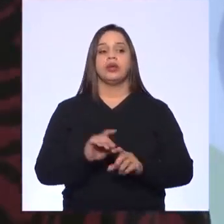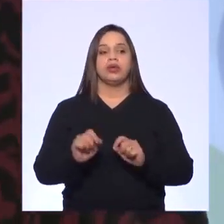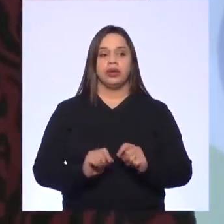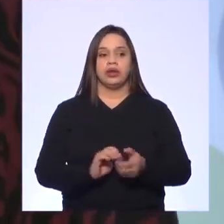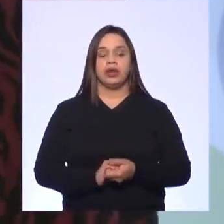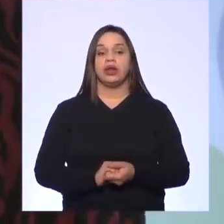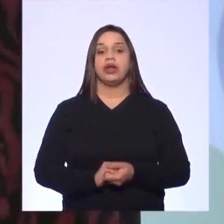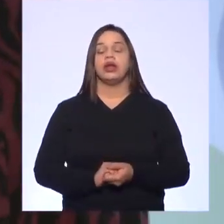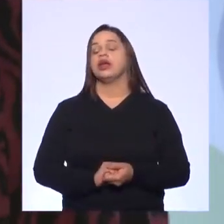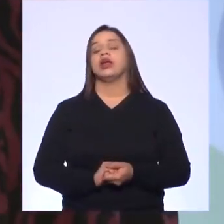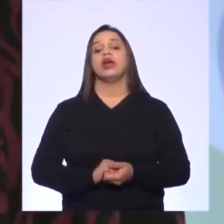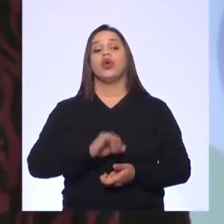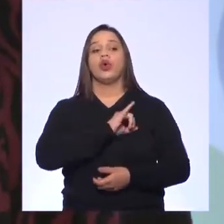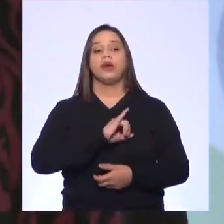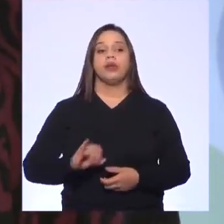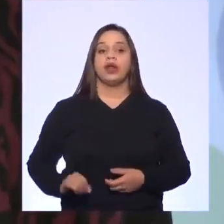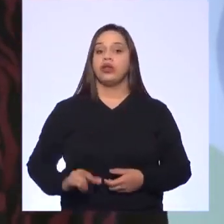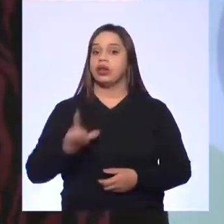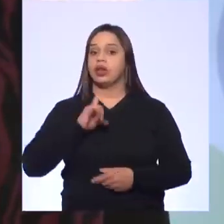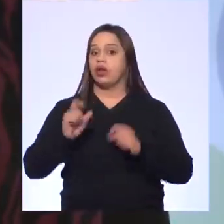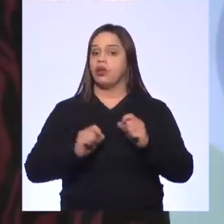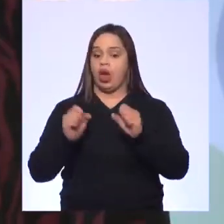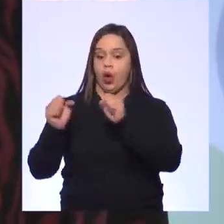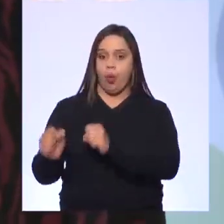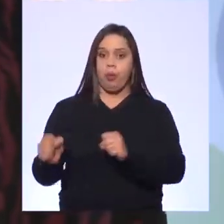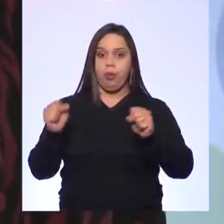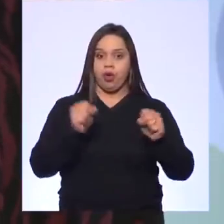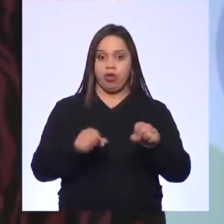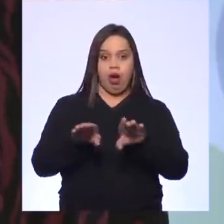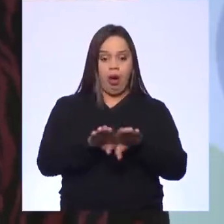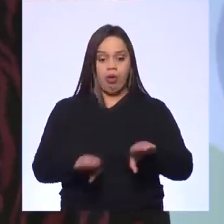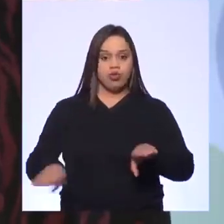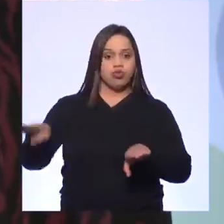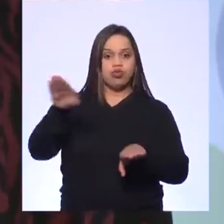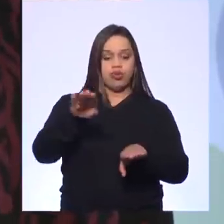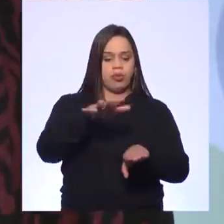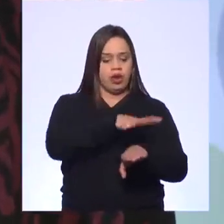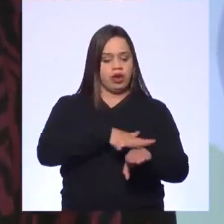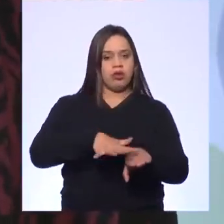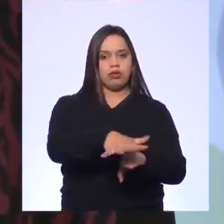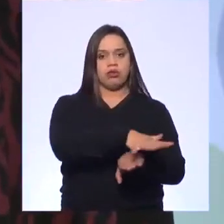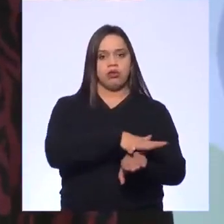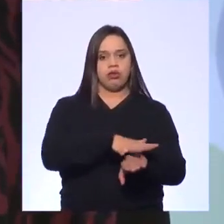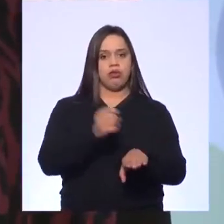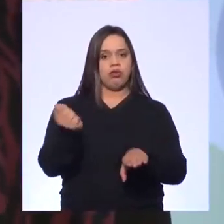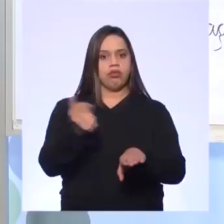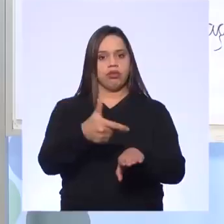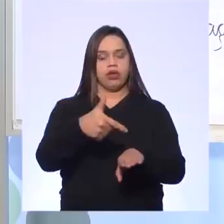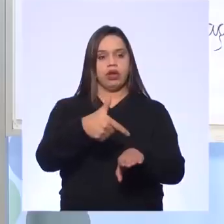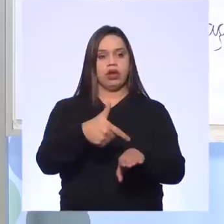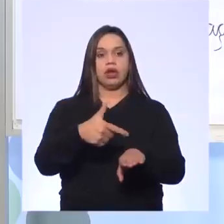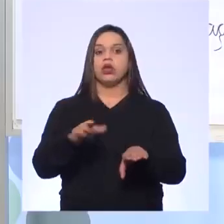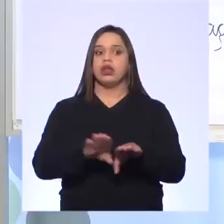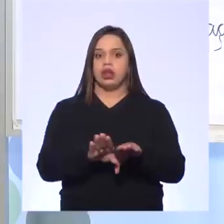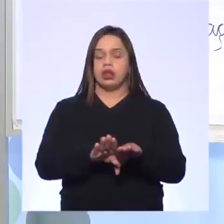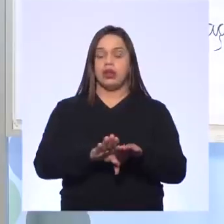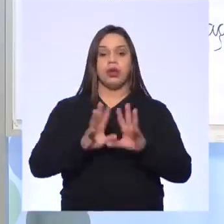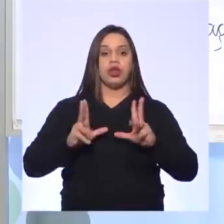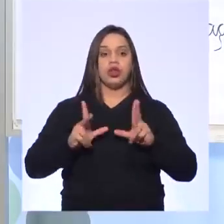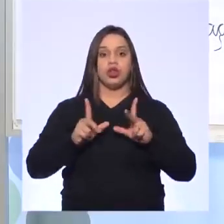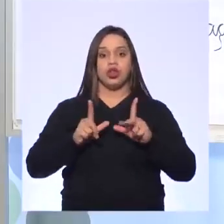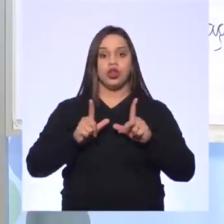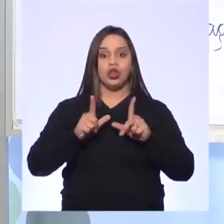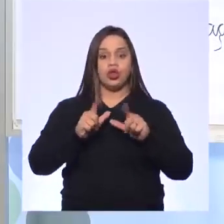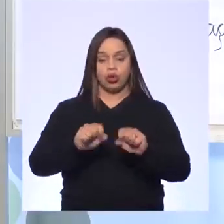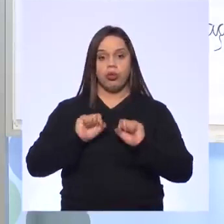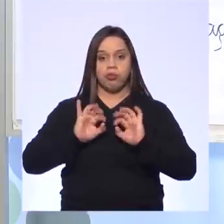esse imperador ele tem um poder superior a todos. Ele manda, inclusive, o exército dele é muito grande, porque